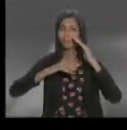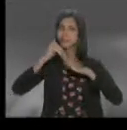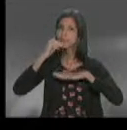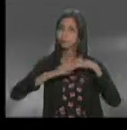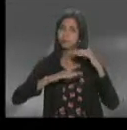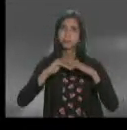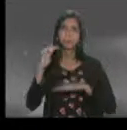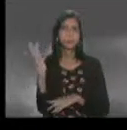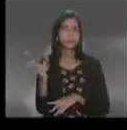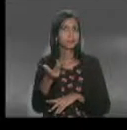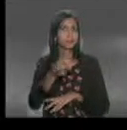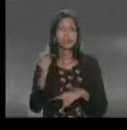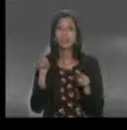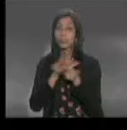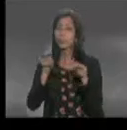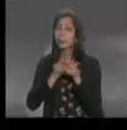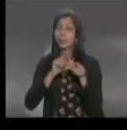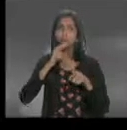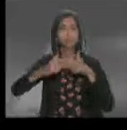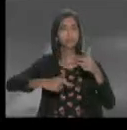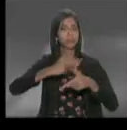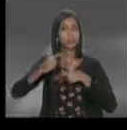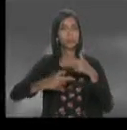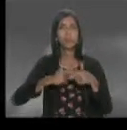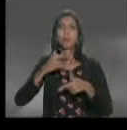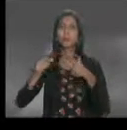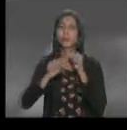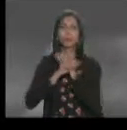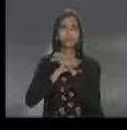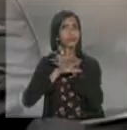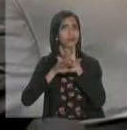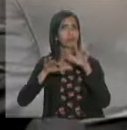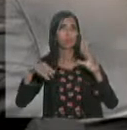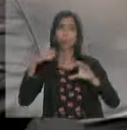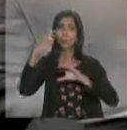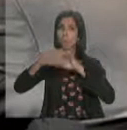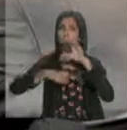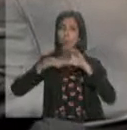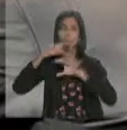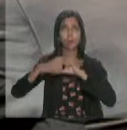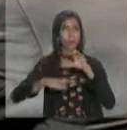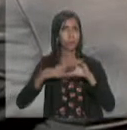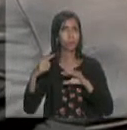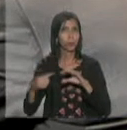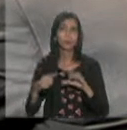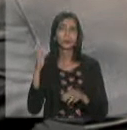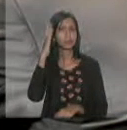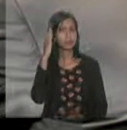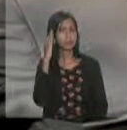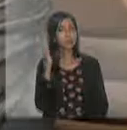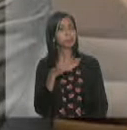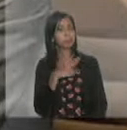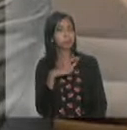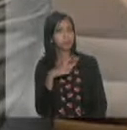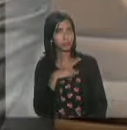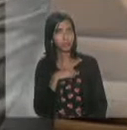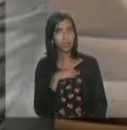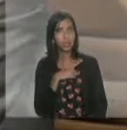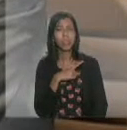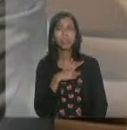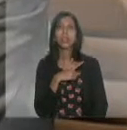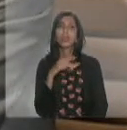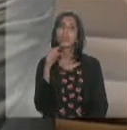que você é e do trabalho que você tem espalhado pelo mundo, porque a gente sabe que tua obra está no mundo. Tá por aí. Né?